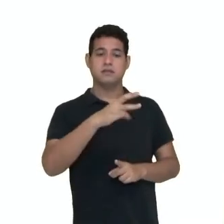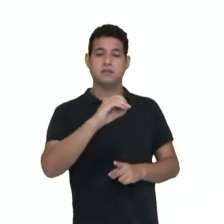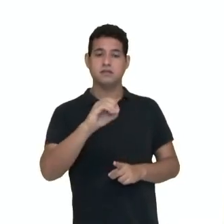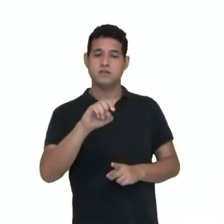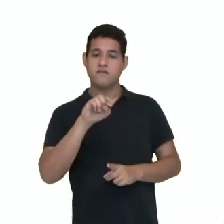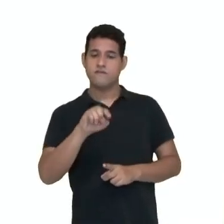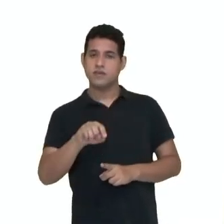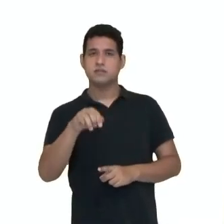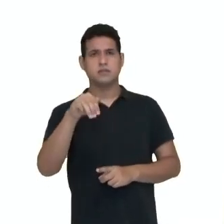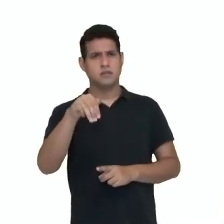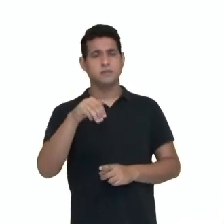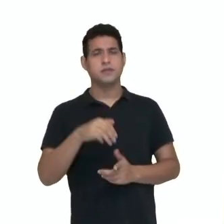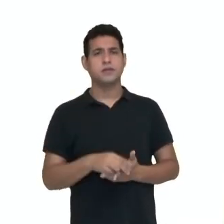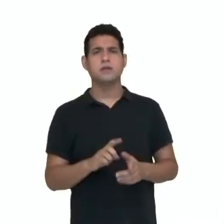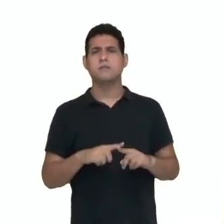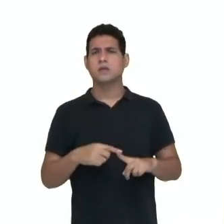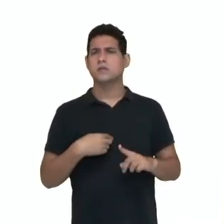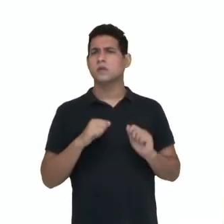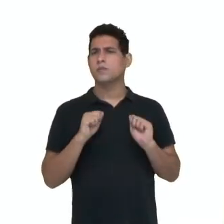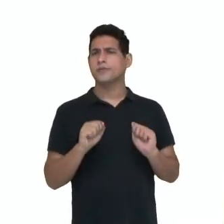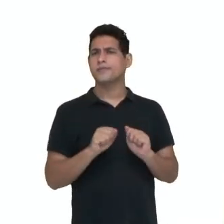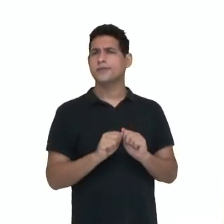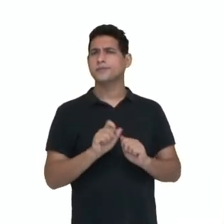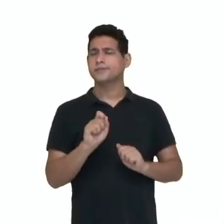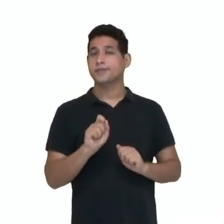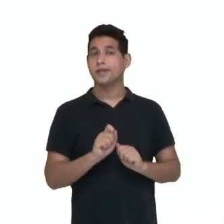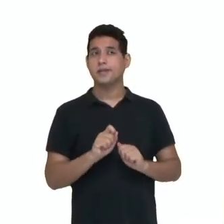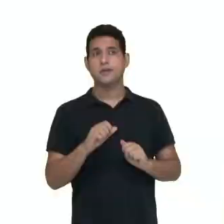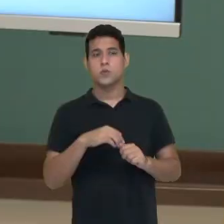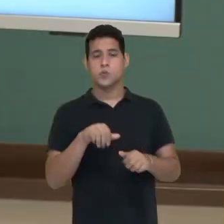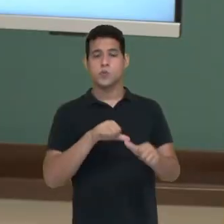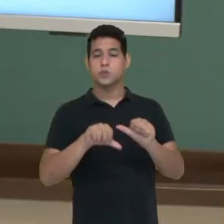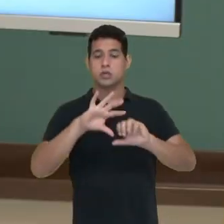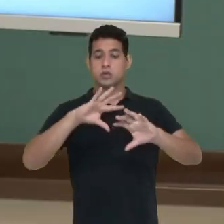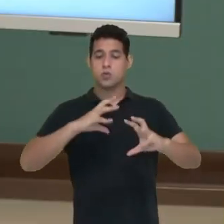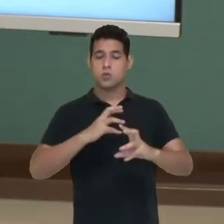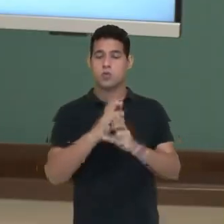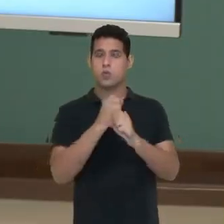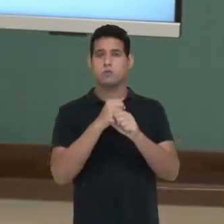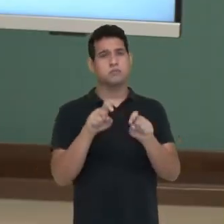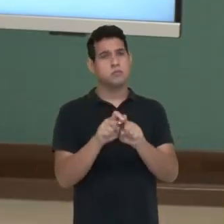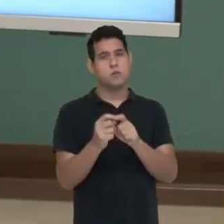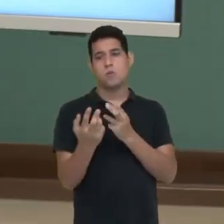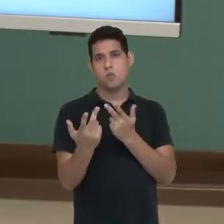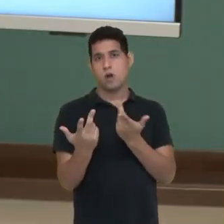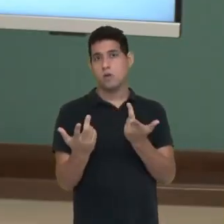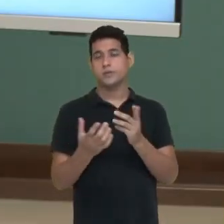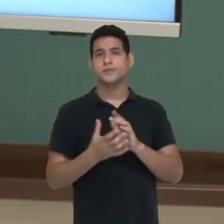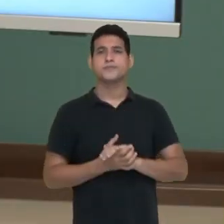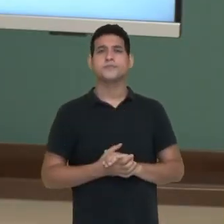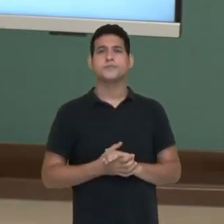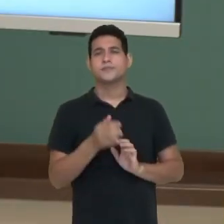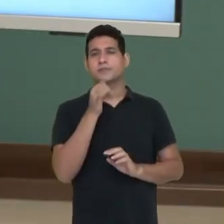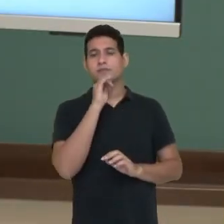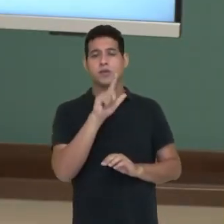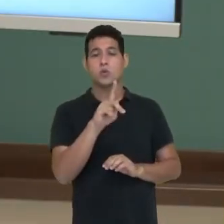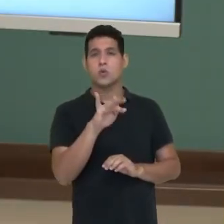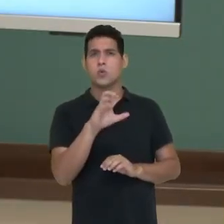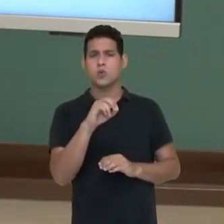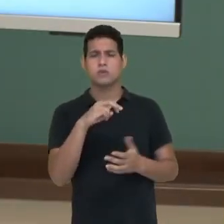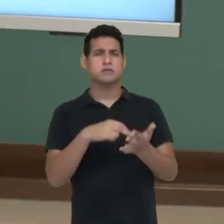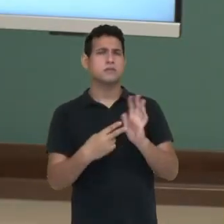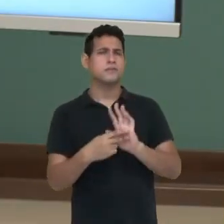M. Então, aqui eu posso fazer a distributiva e juntar os termos semelhantes. Então, o lucro dele